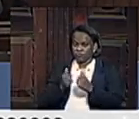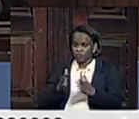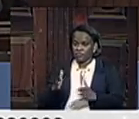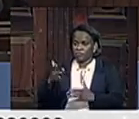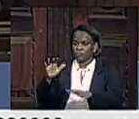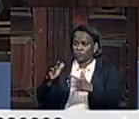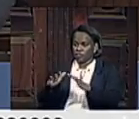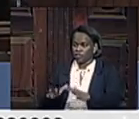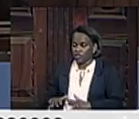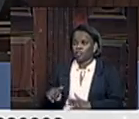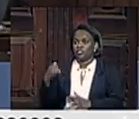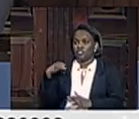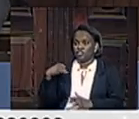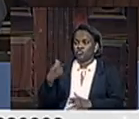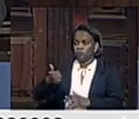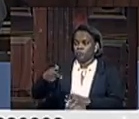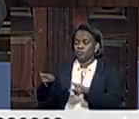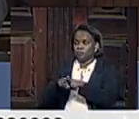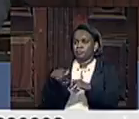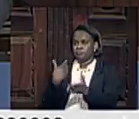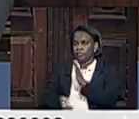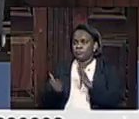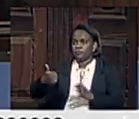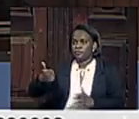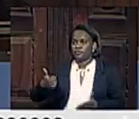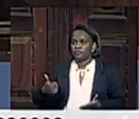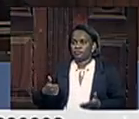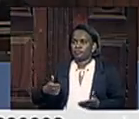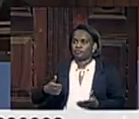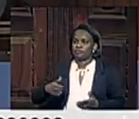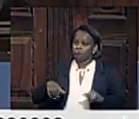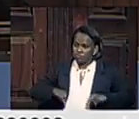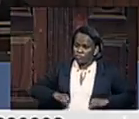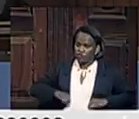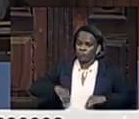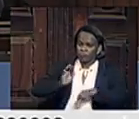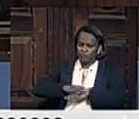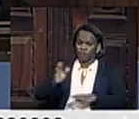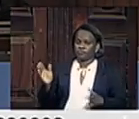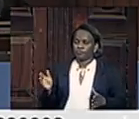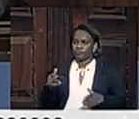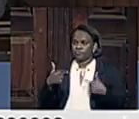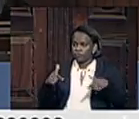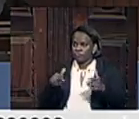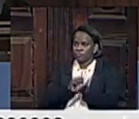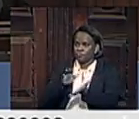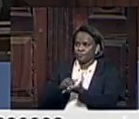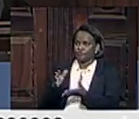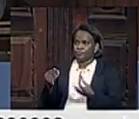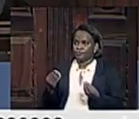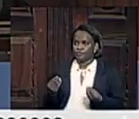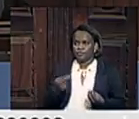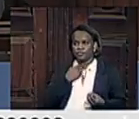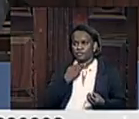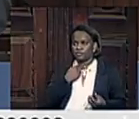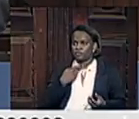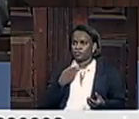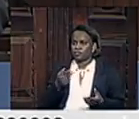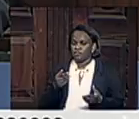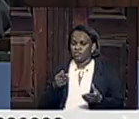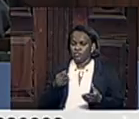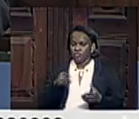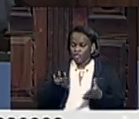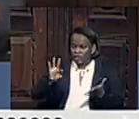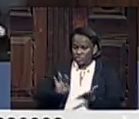recessão, é o Estado que mais perde, é o Estado que mais sofre com a recessão e com o desemprego. E nós não podemos aqui assinar